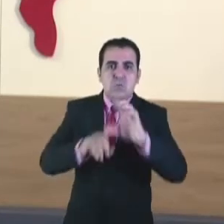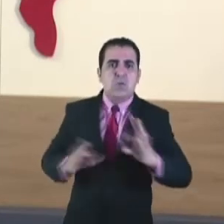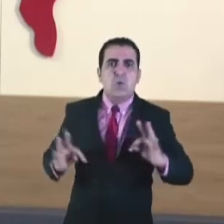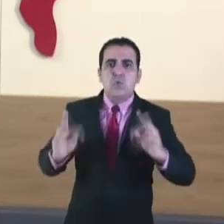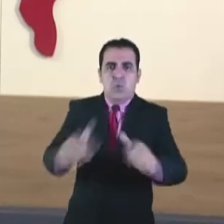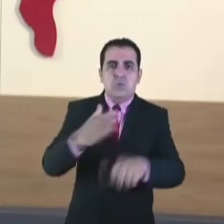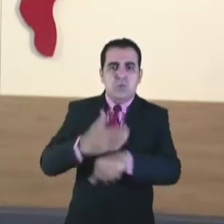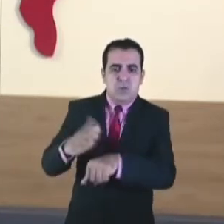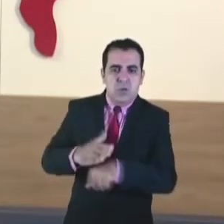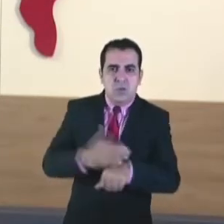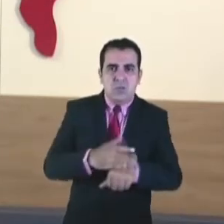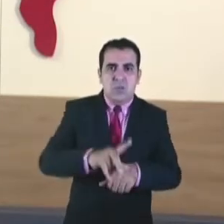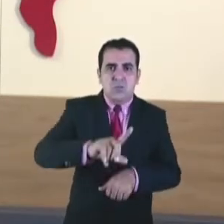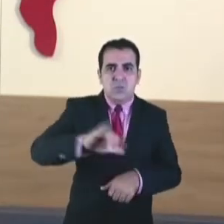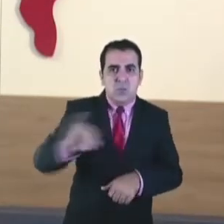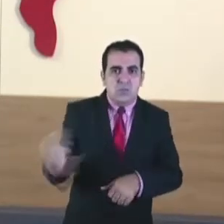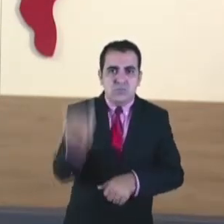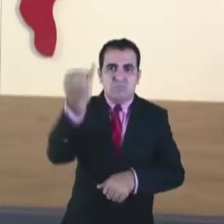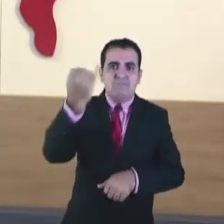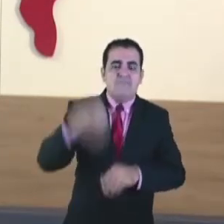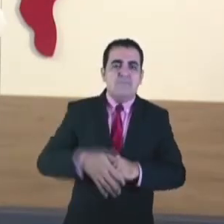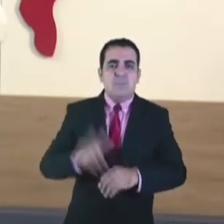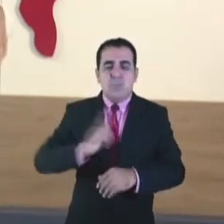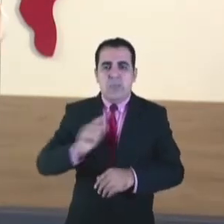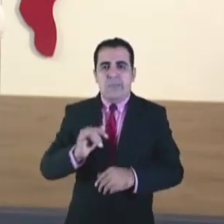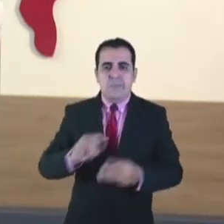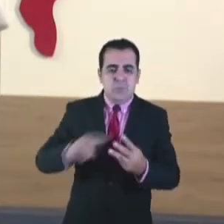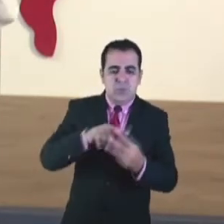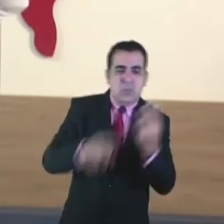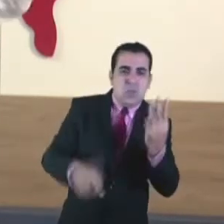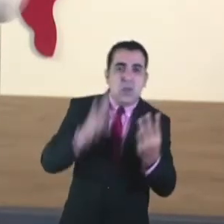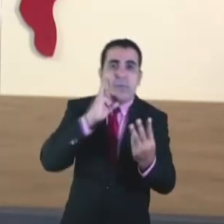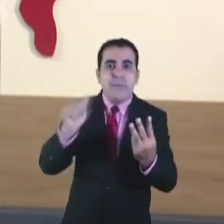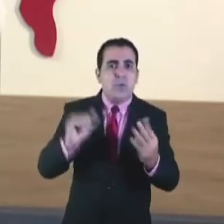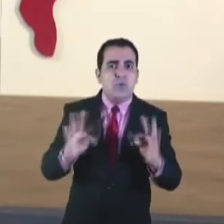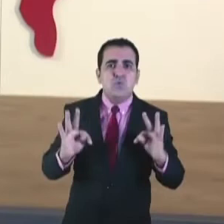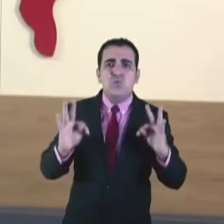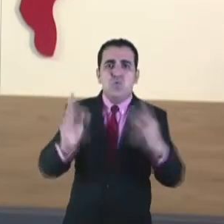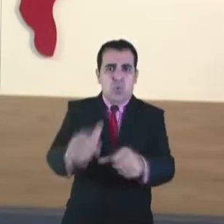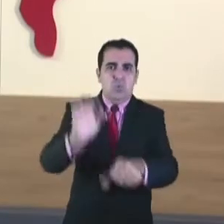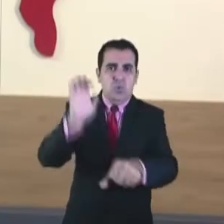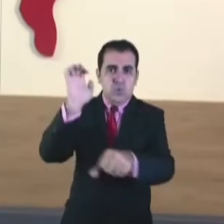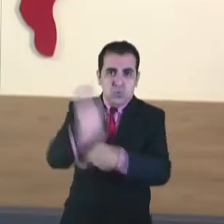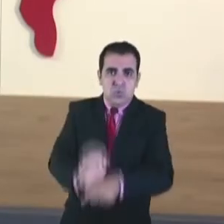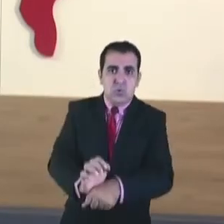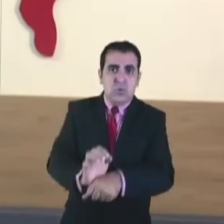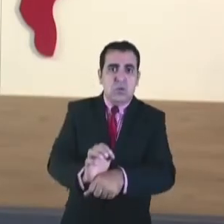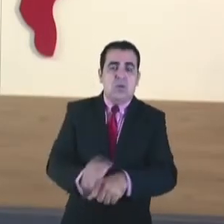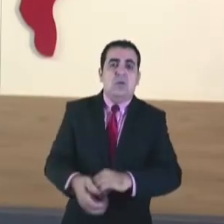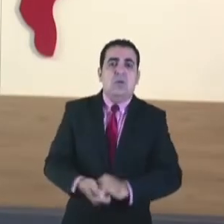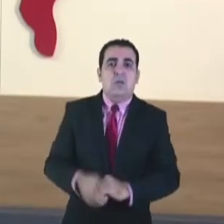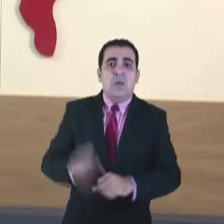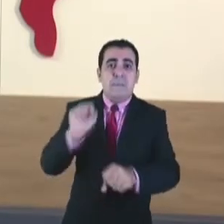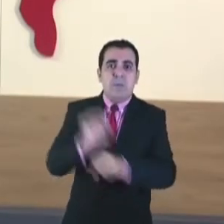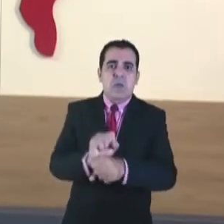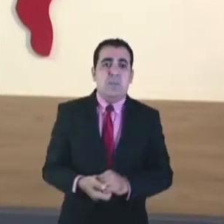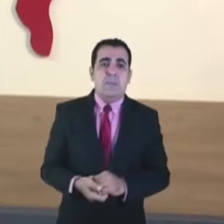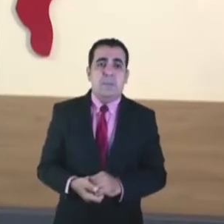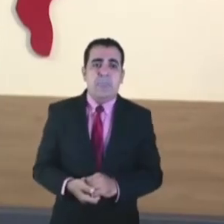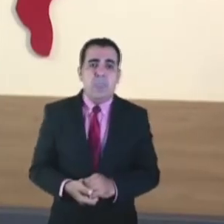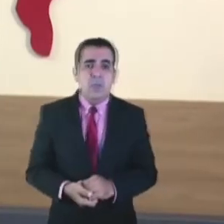de todas as atividades não essenciais. Nós vamos ter 3 dias em todo o estado de